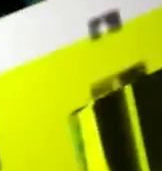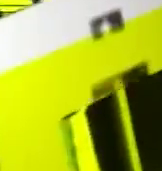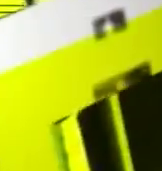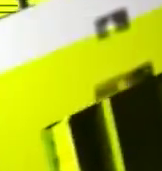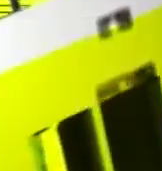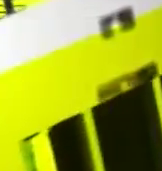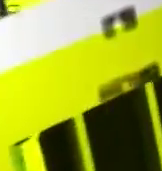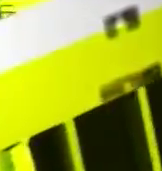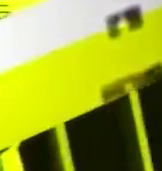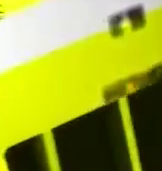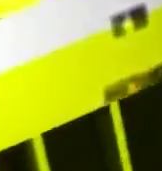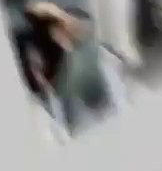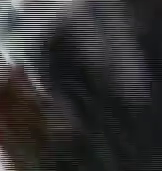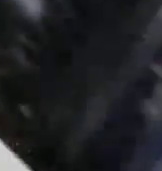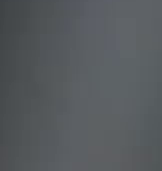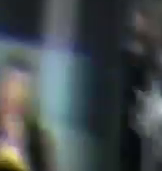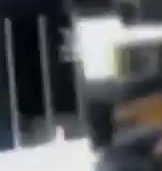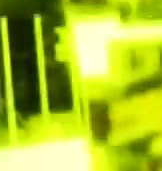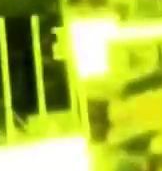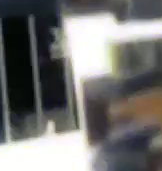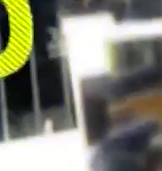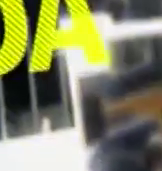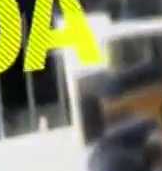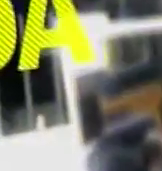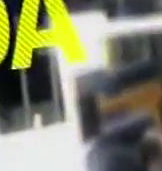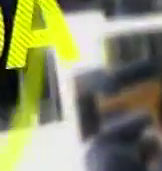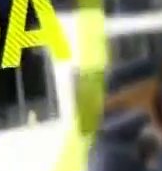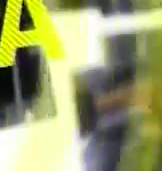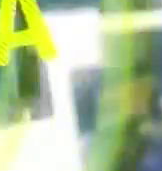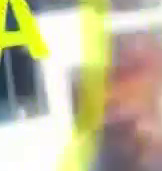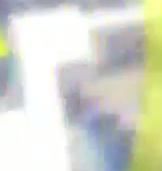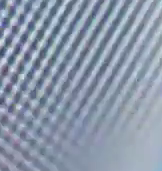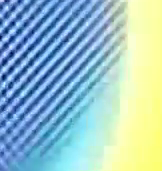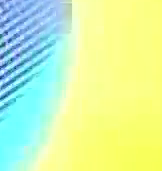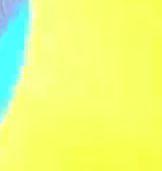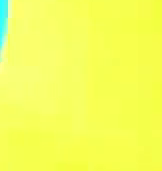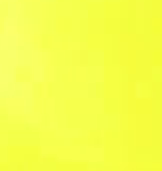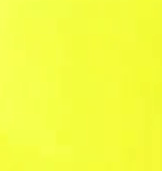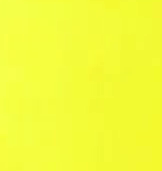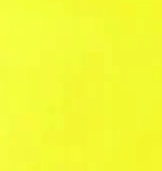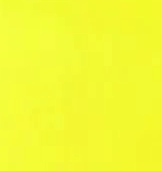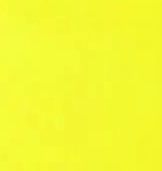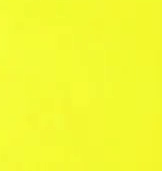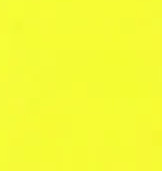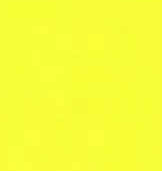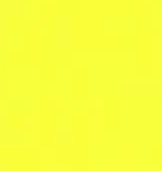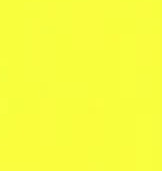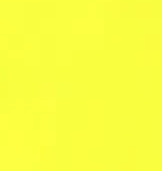Um segundo encaminhamento. Ministério de Santos, no meu estado de São Paulo.